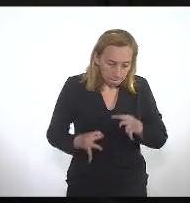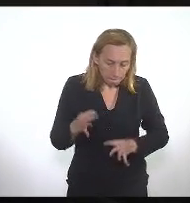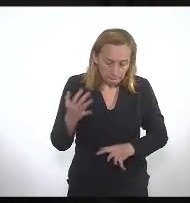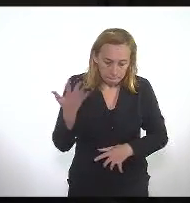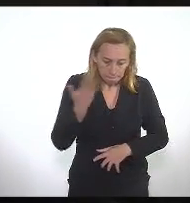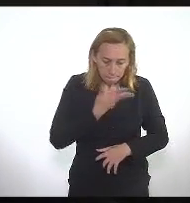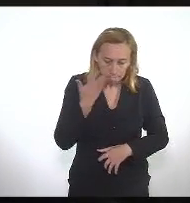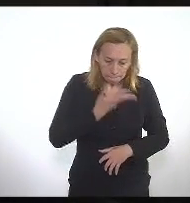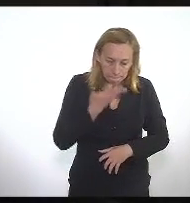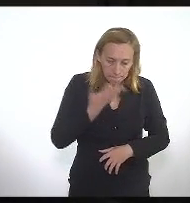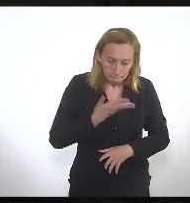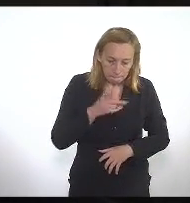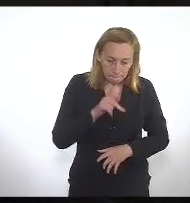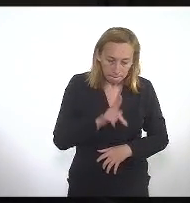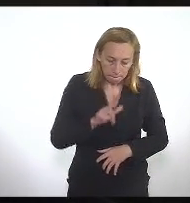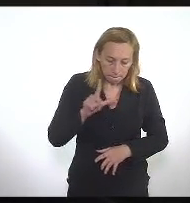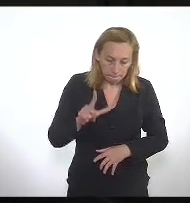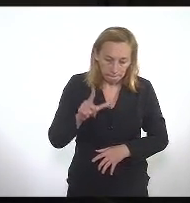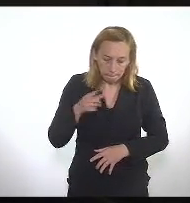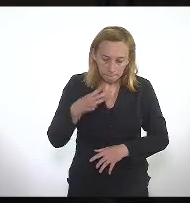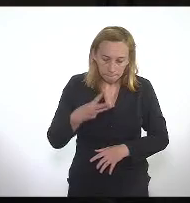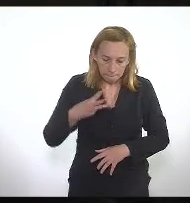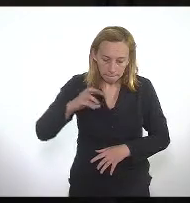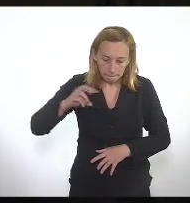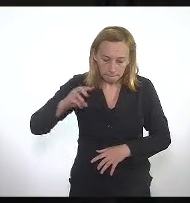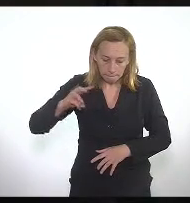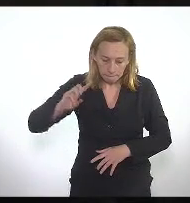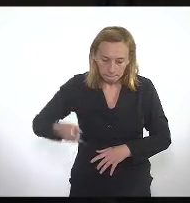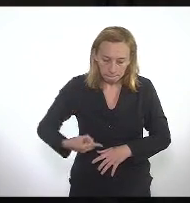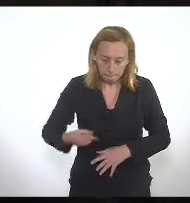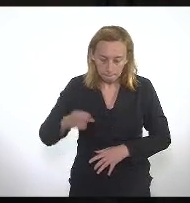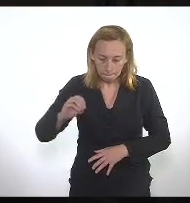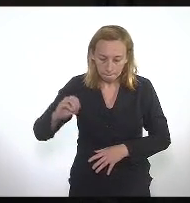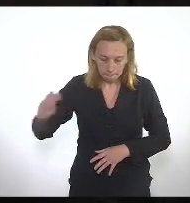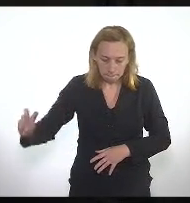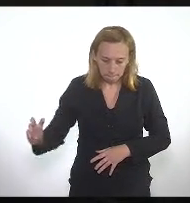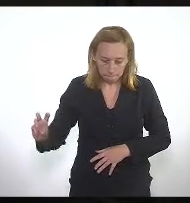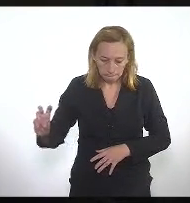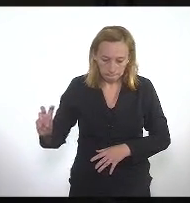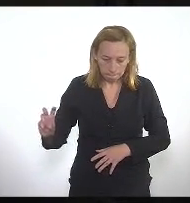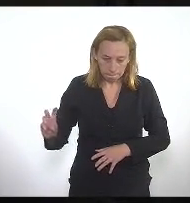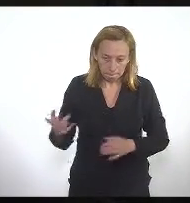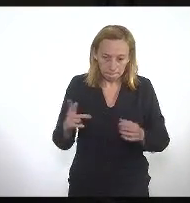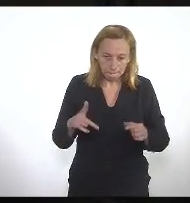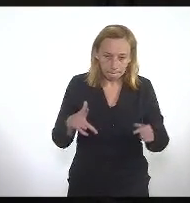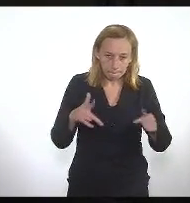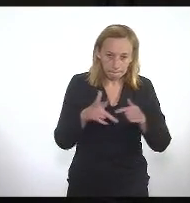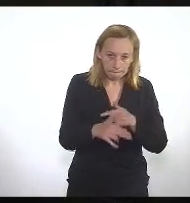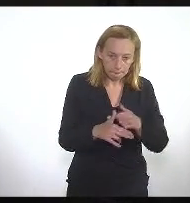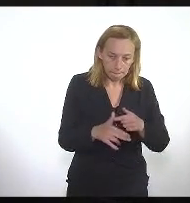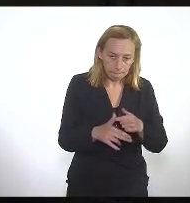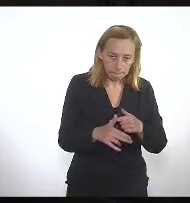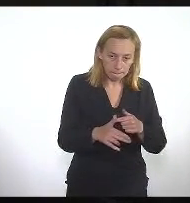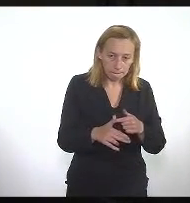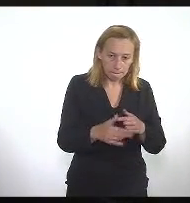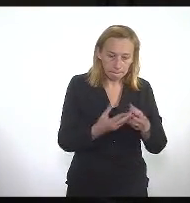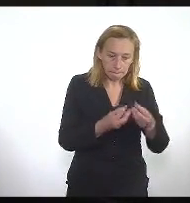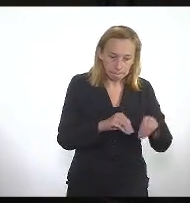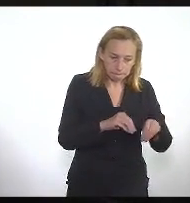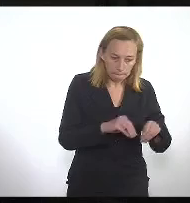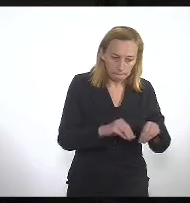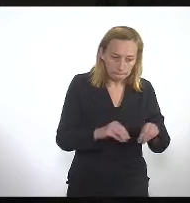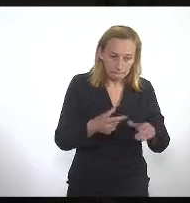verificou. O PL 3005 de 20 estaria prejudicado pelos artigos 5º